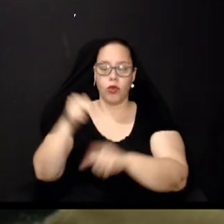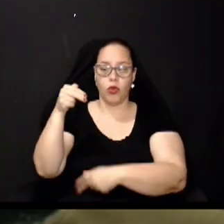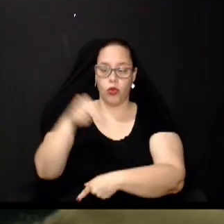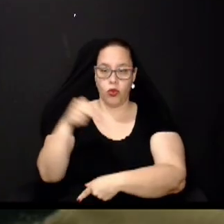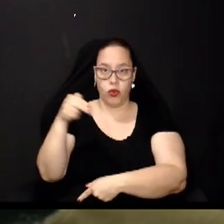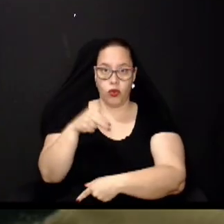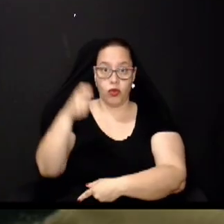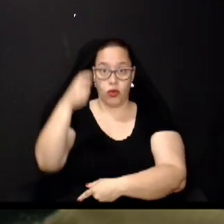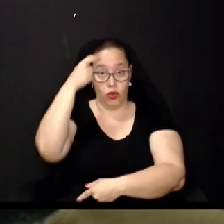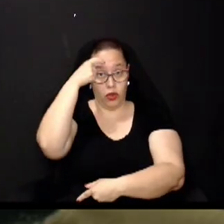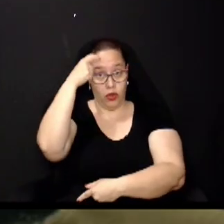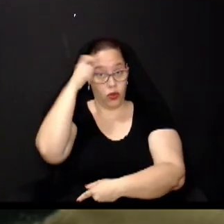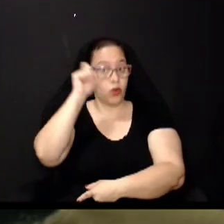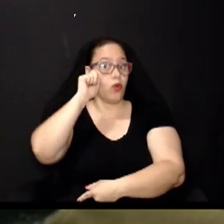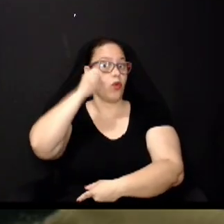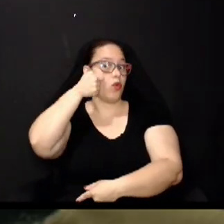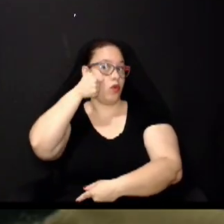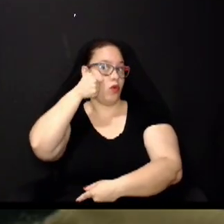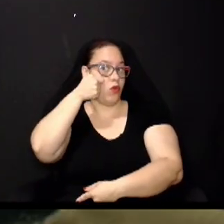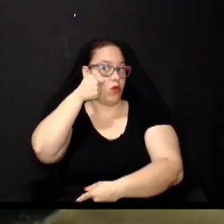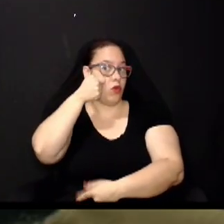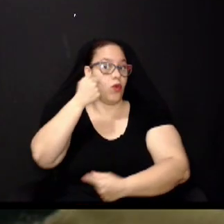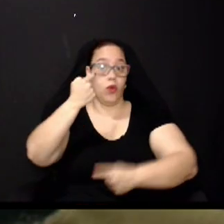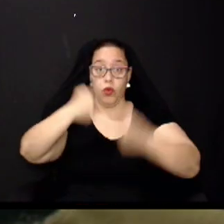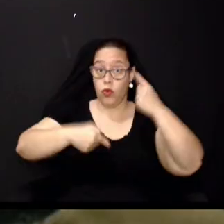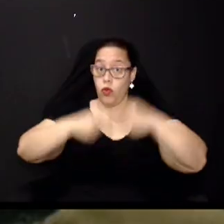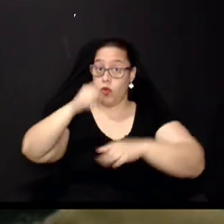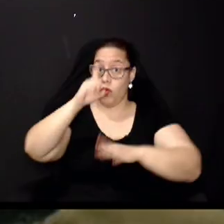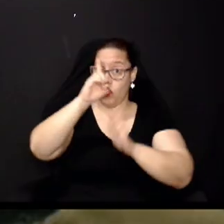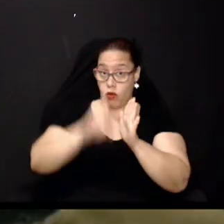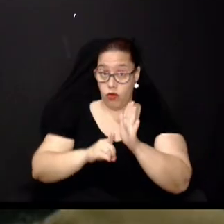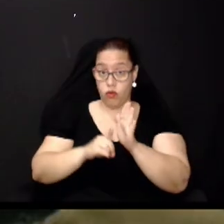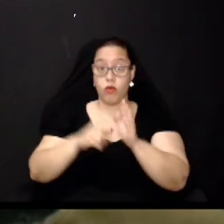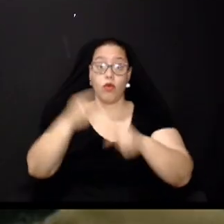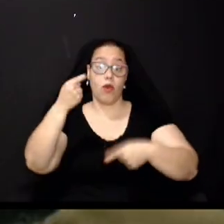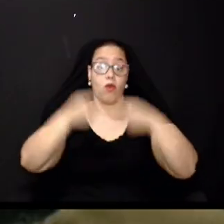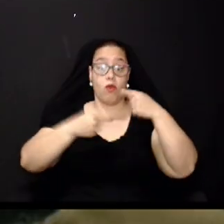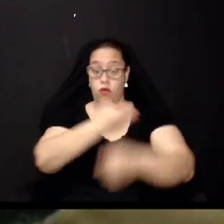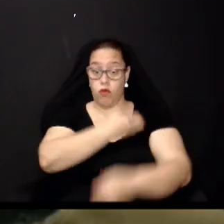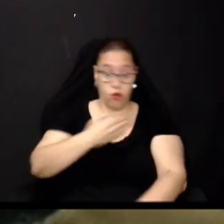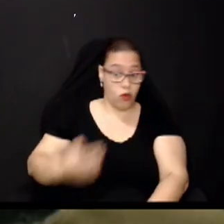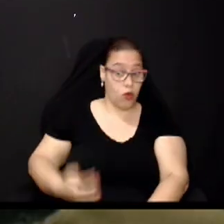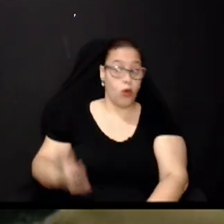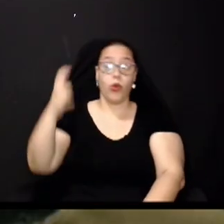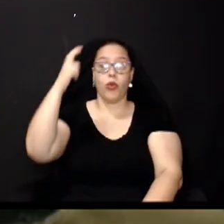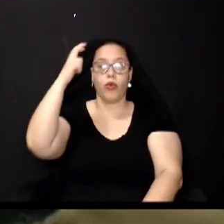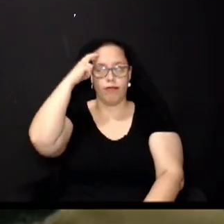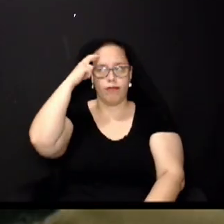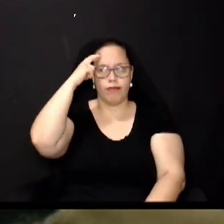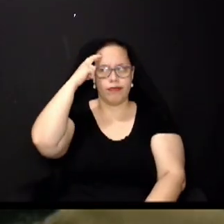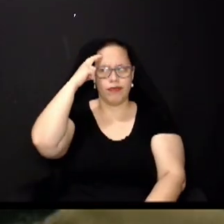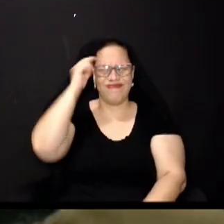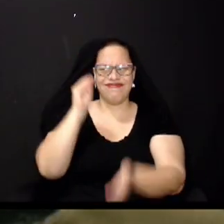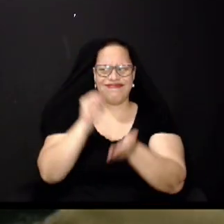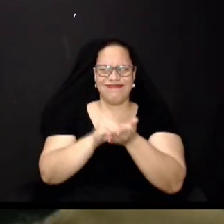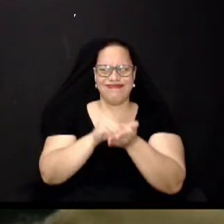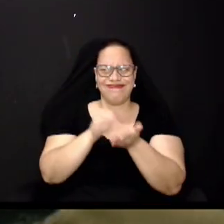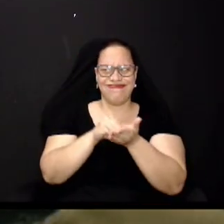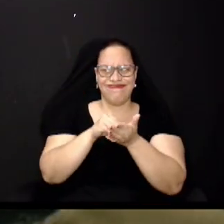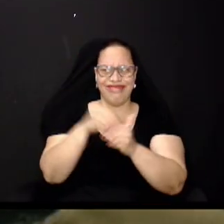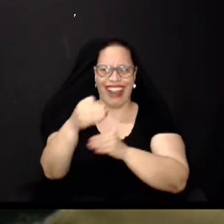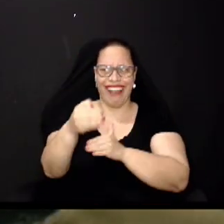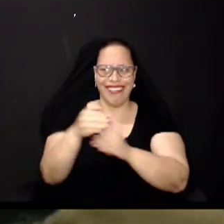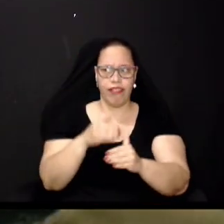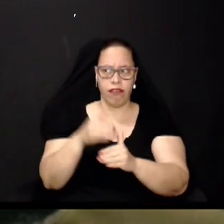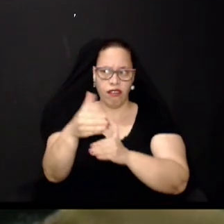consciência negra. Vamos discutir os direitos, as políticas públicas, a cultura e o que ainda falta avançar, né, no nosso